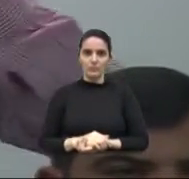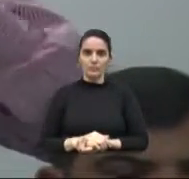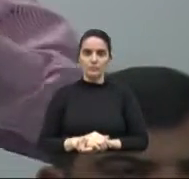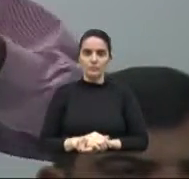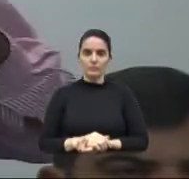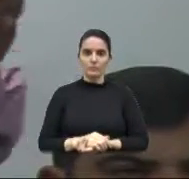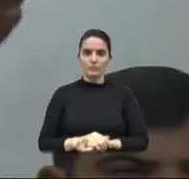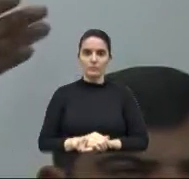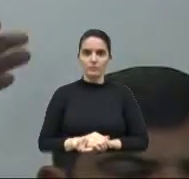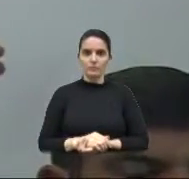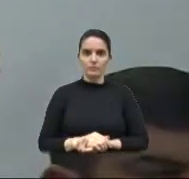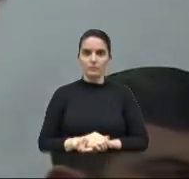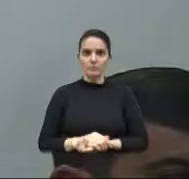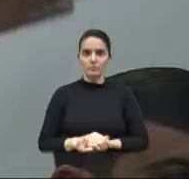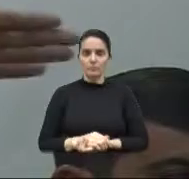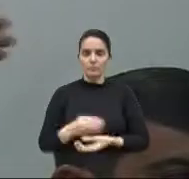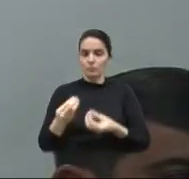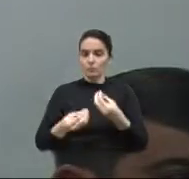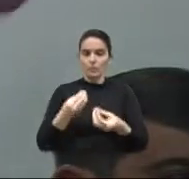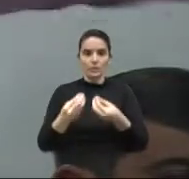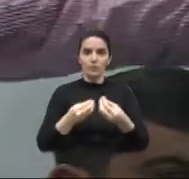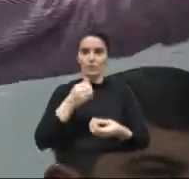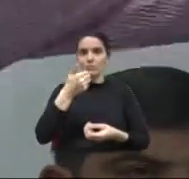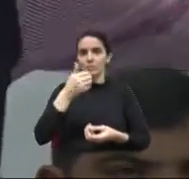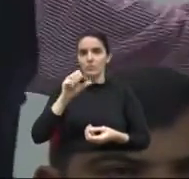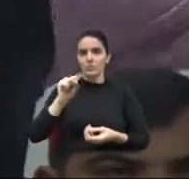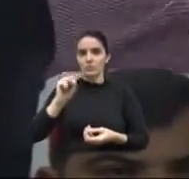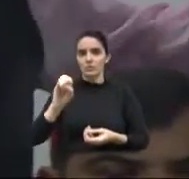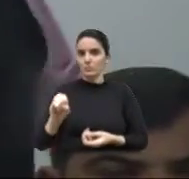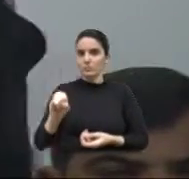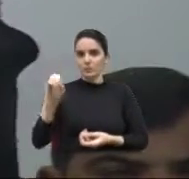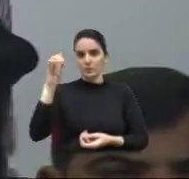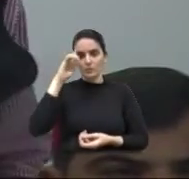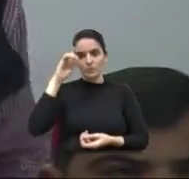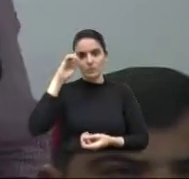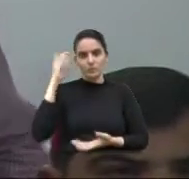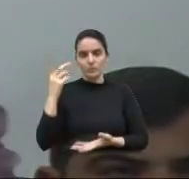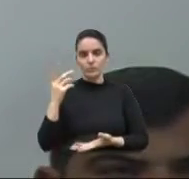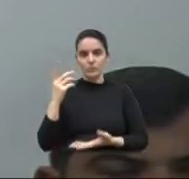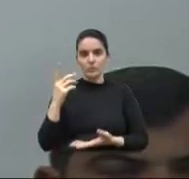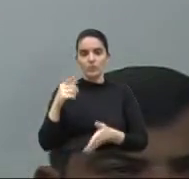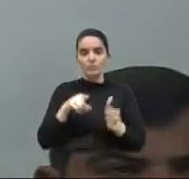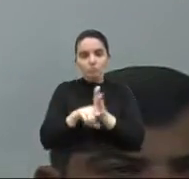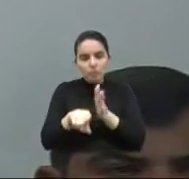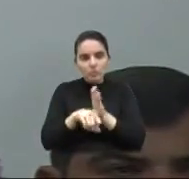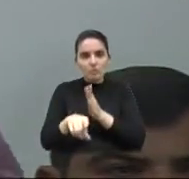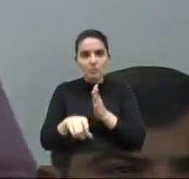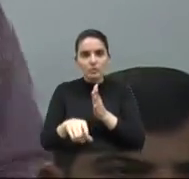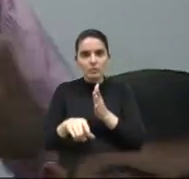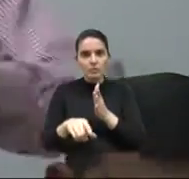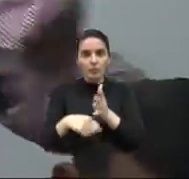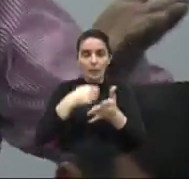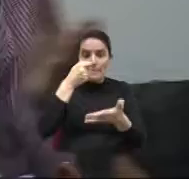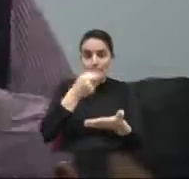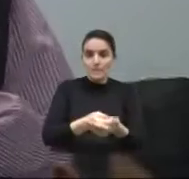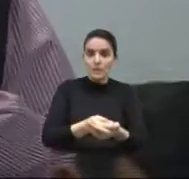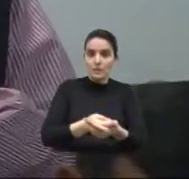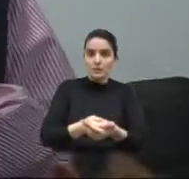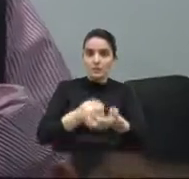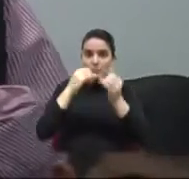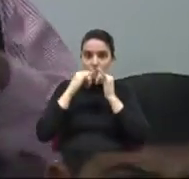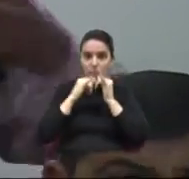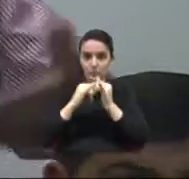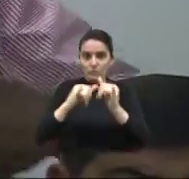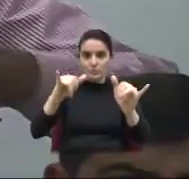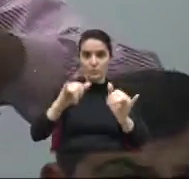Não se admite 180 dias de investigação e pagando as informações dos jornais, principalmente o jornal, que leva